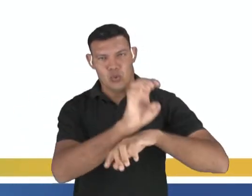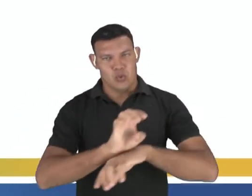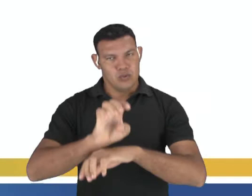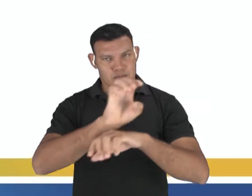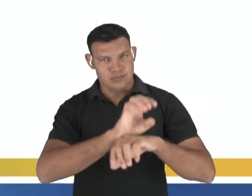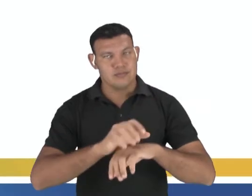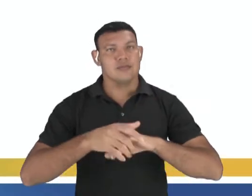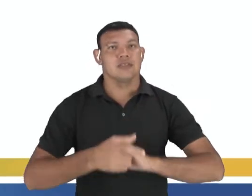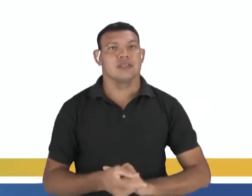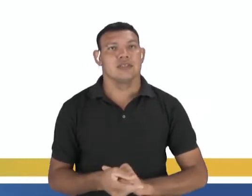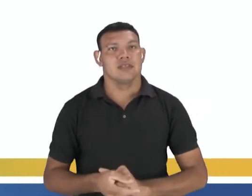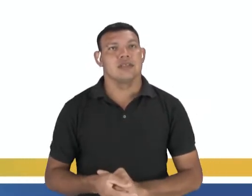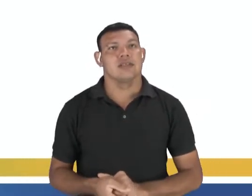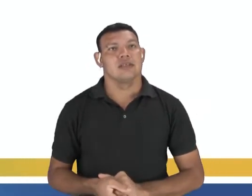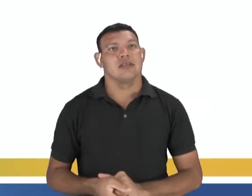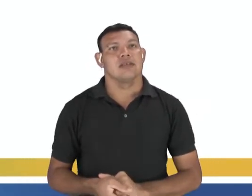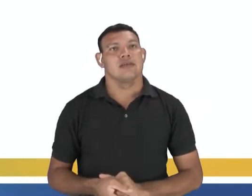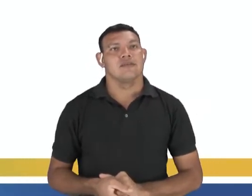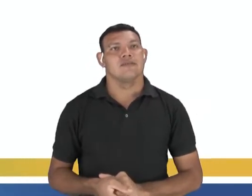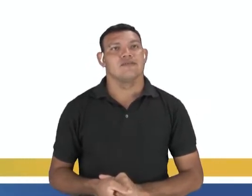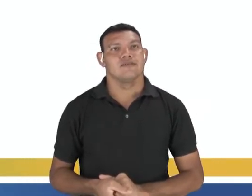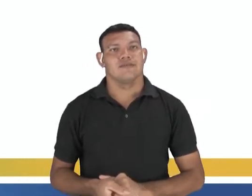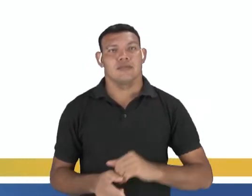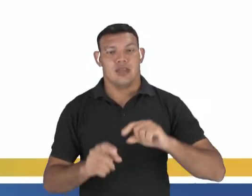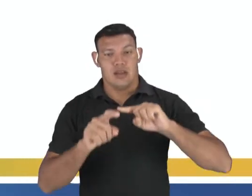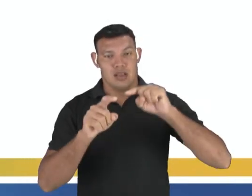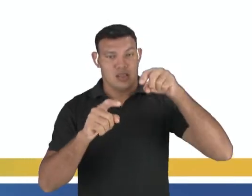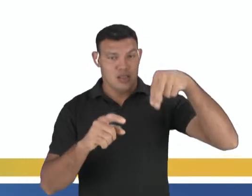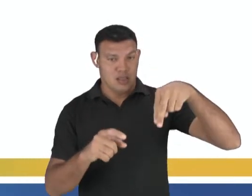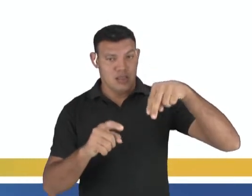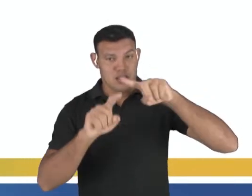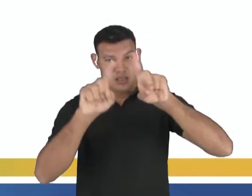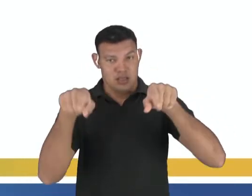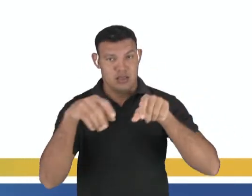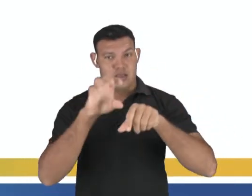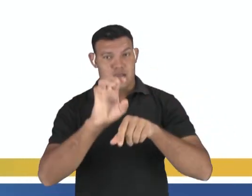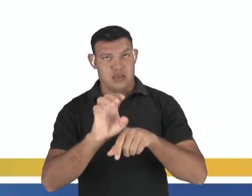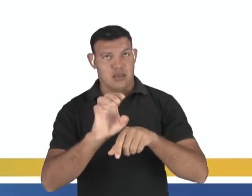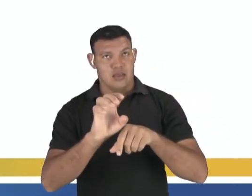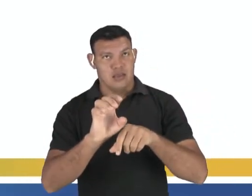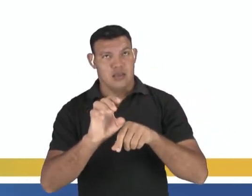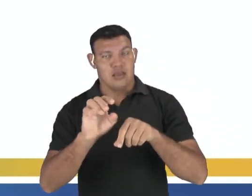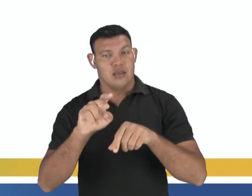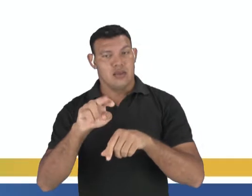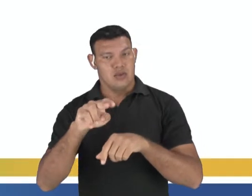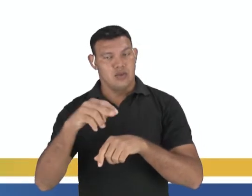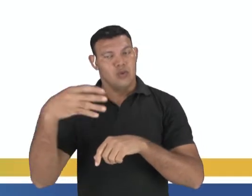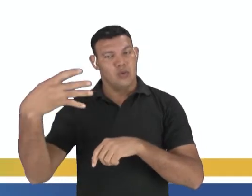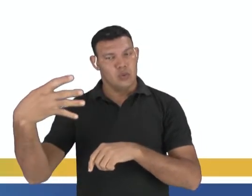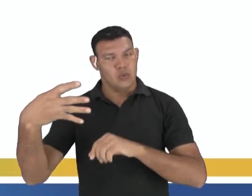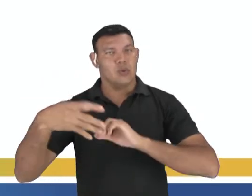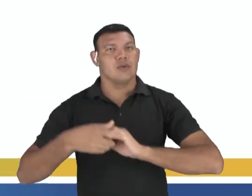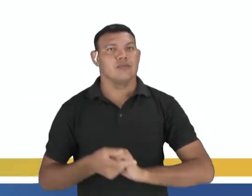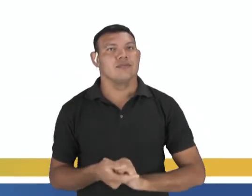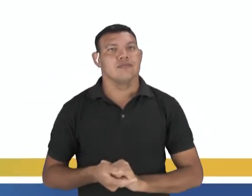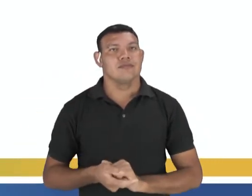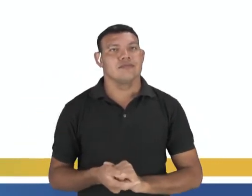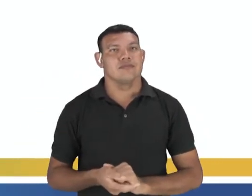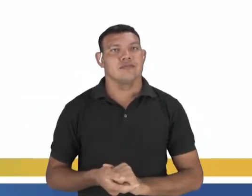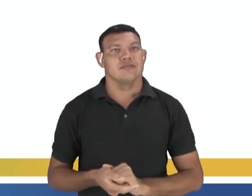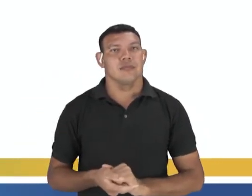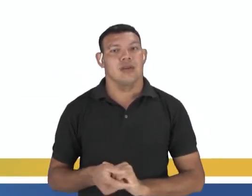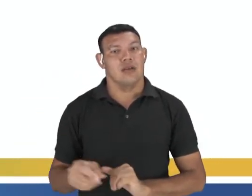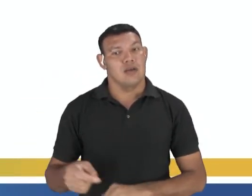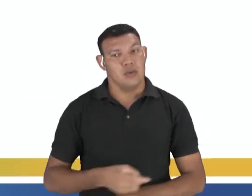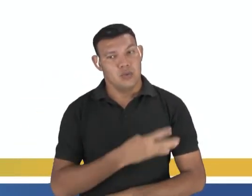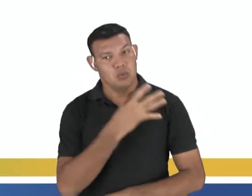o evento favorável de E maiúsculo, né? E a gente anota N de E para indicar a